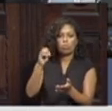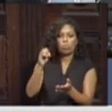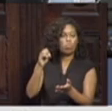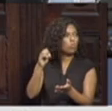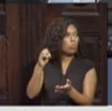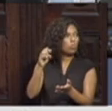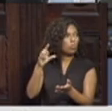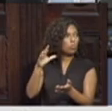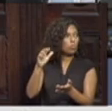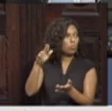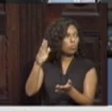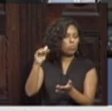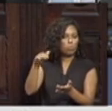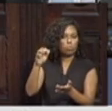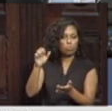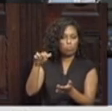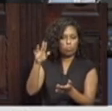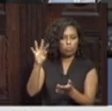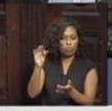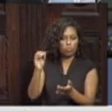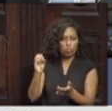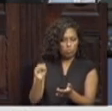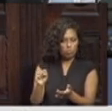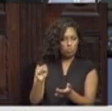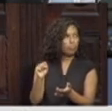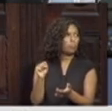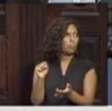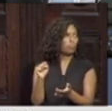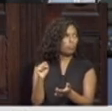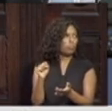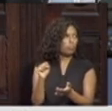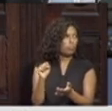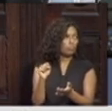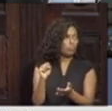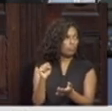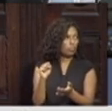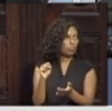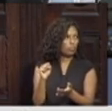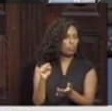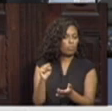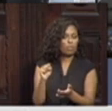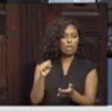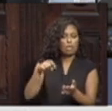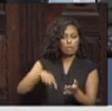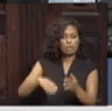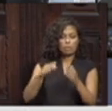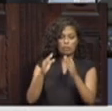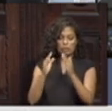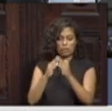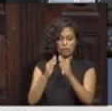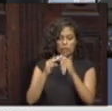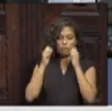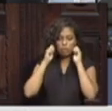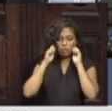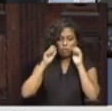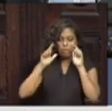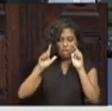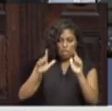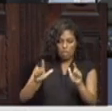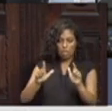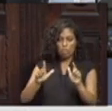recebido em fevereiro. Então, a empresa, não, a Assembleia está em dia, porque a empresa tem que entregar as certidões para